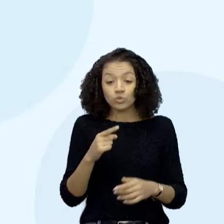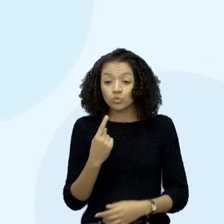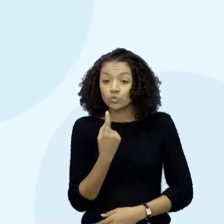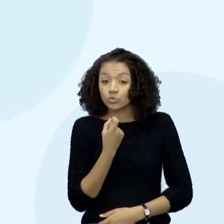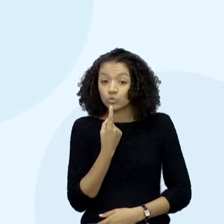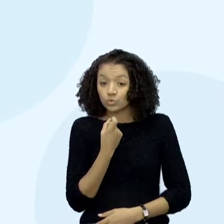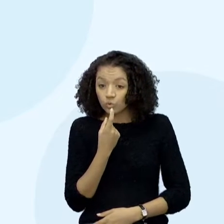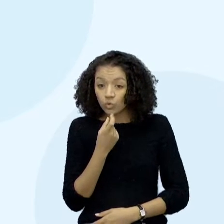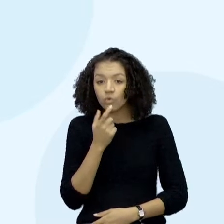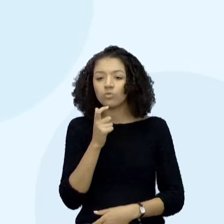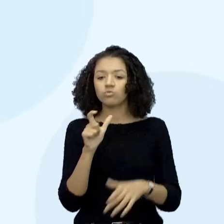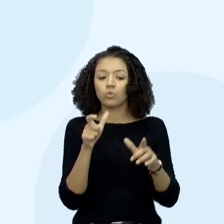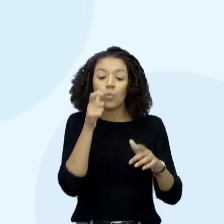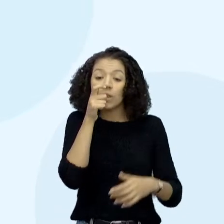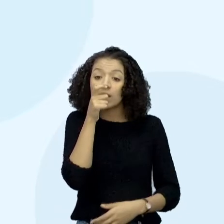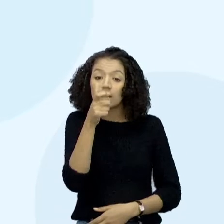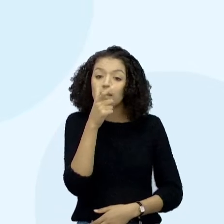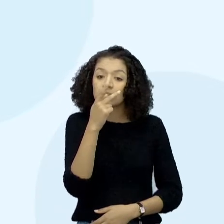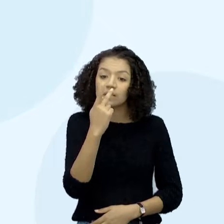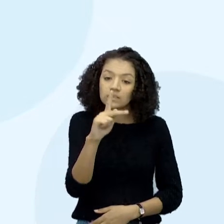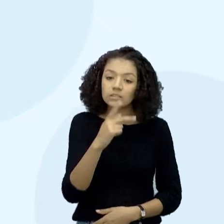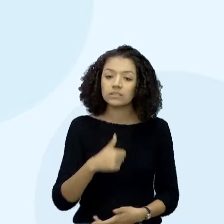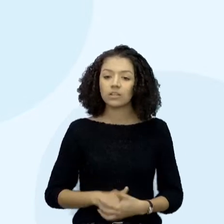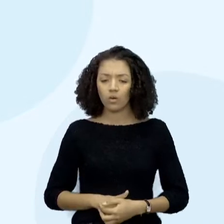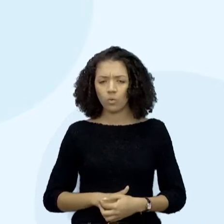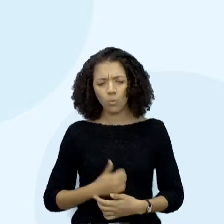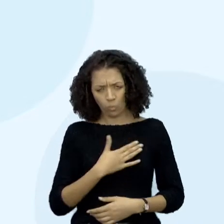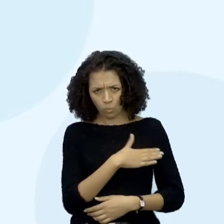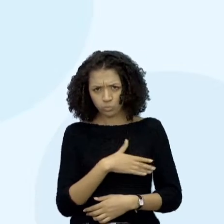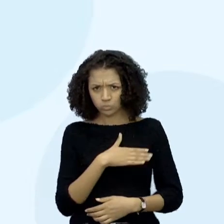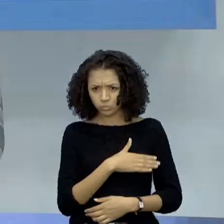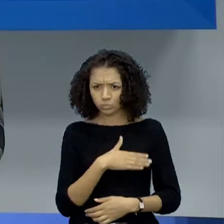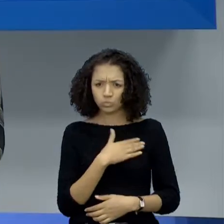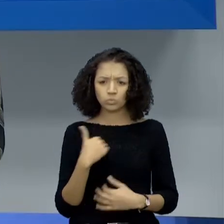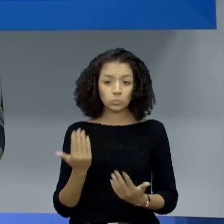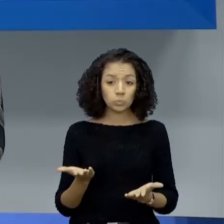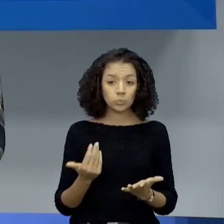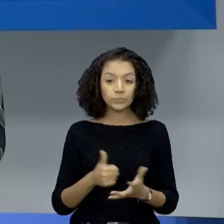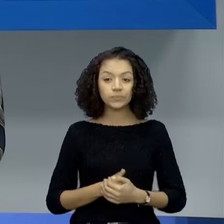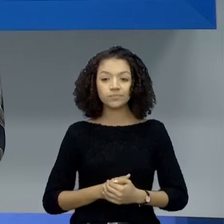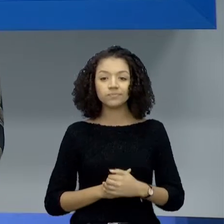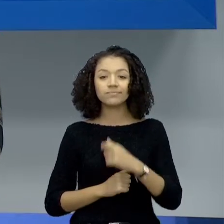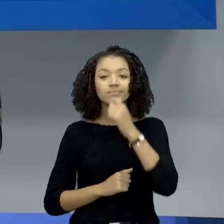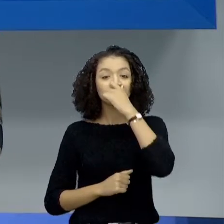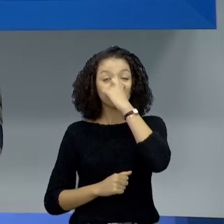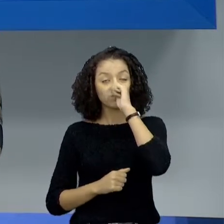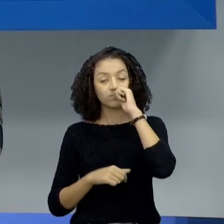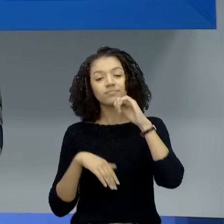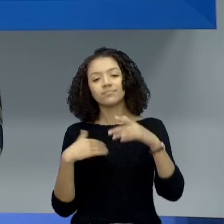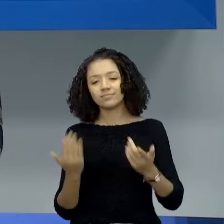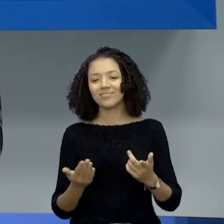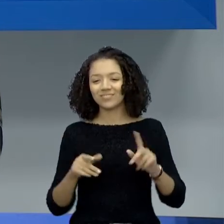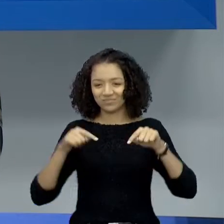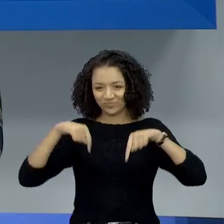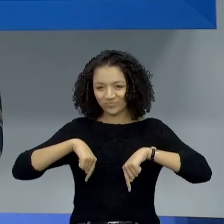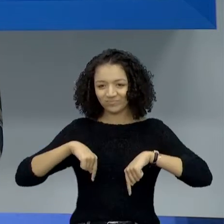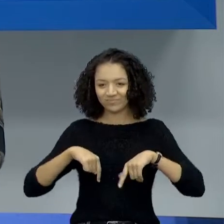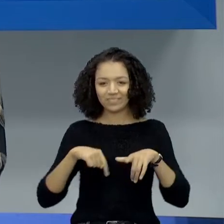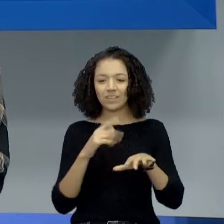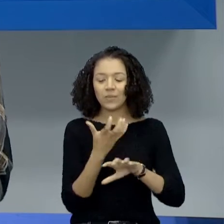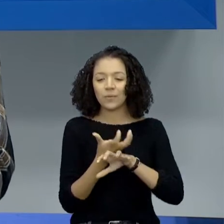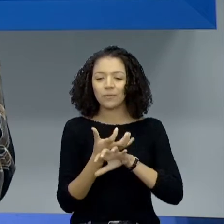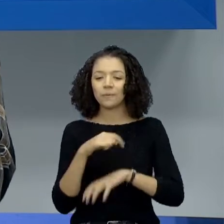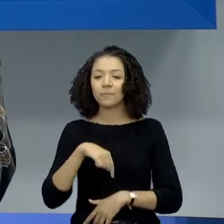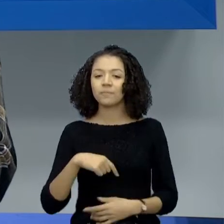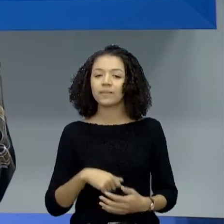interesse individual e coletivo? Vocês gostaram desse modelo? Então, no componente, né, de Superar Desafios EG Humanas, a gente percebeu que